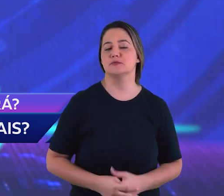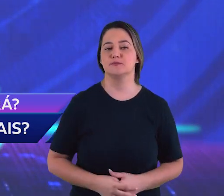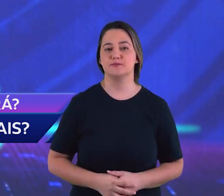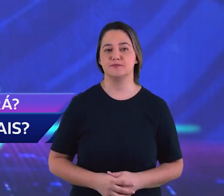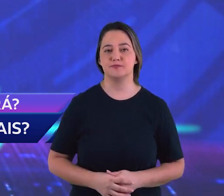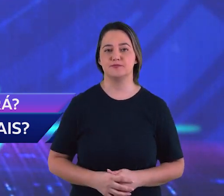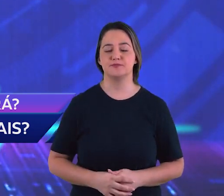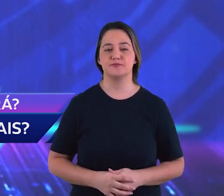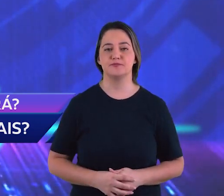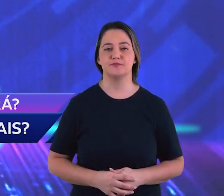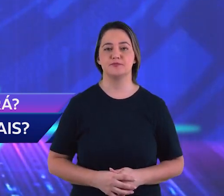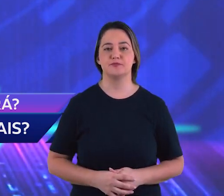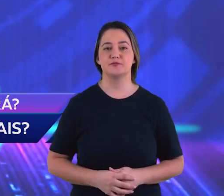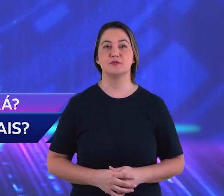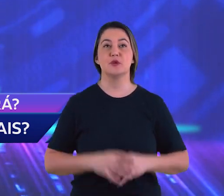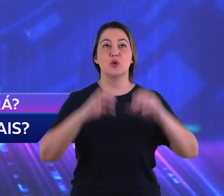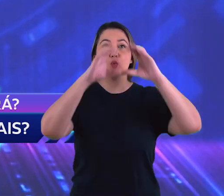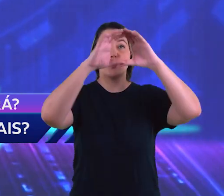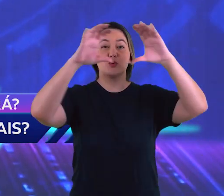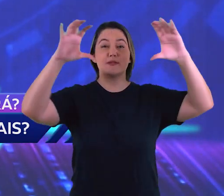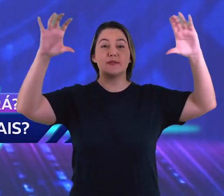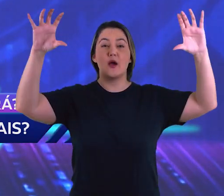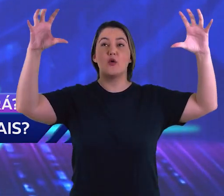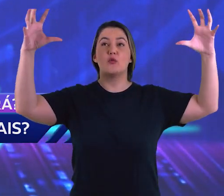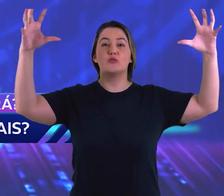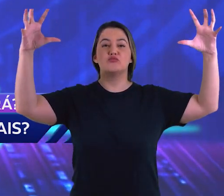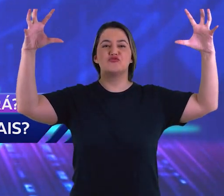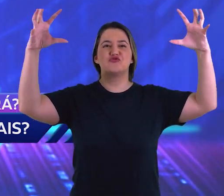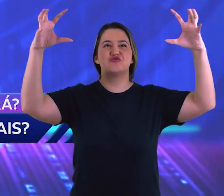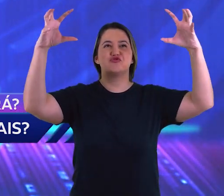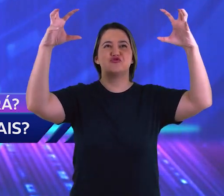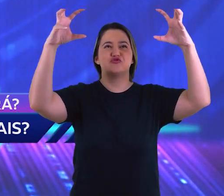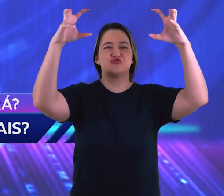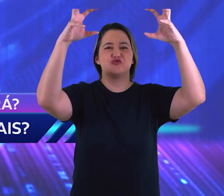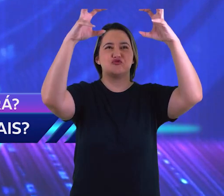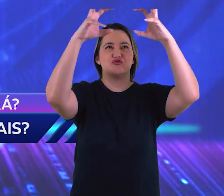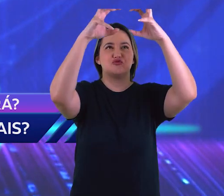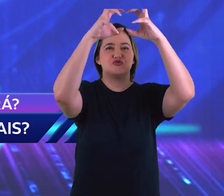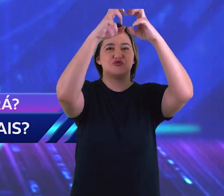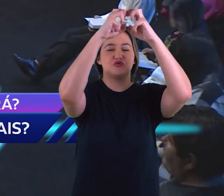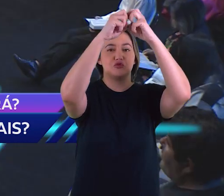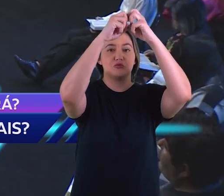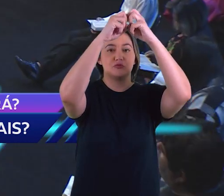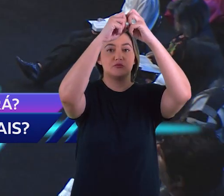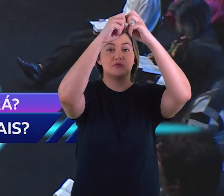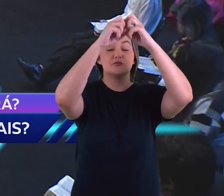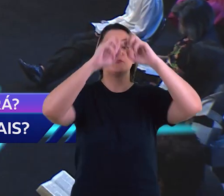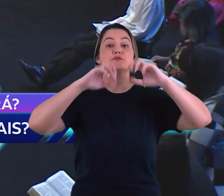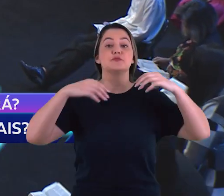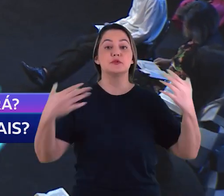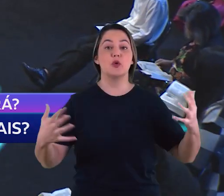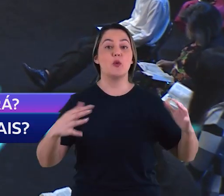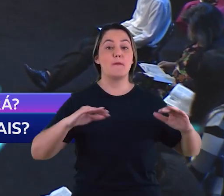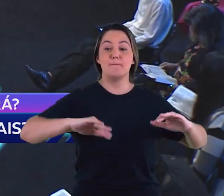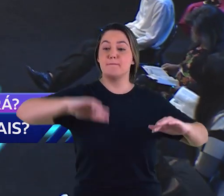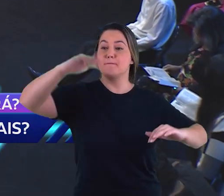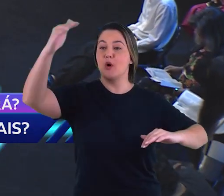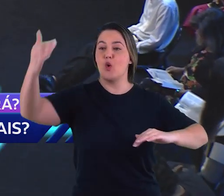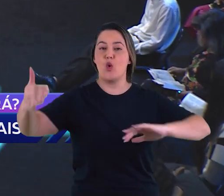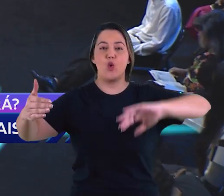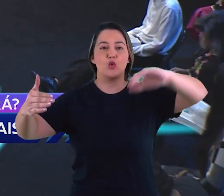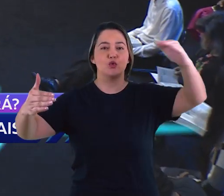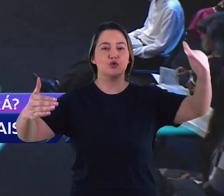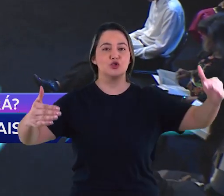14. E o céu recolheu-se como um pergaminho quando se enrola. Então, todos